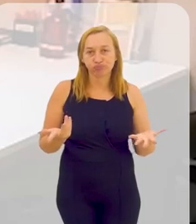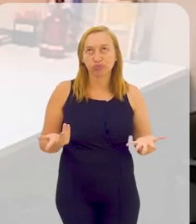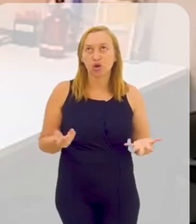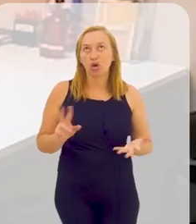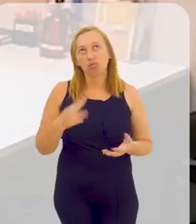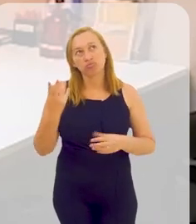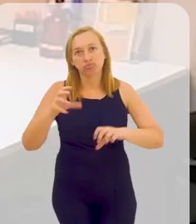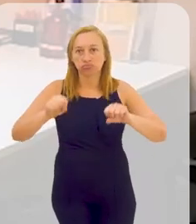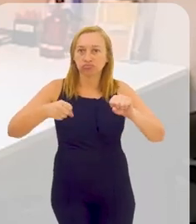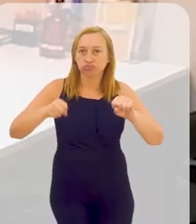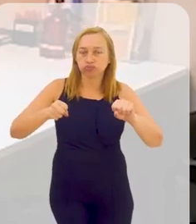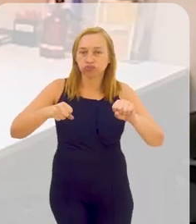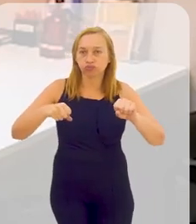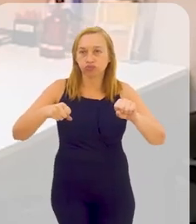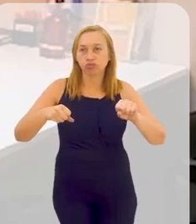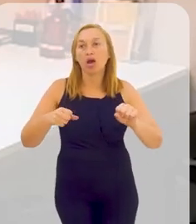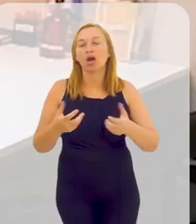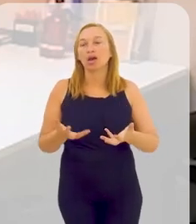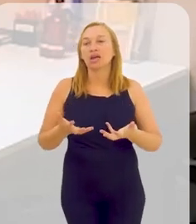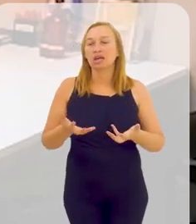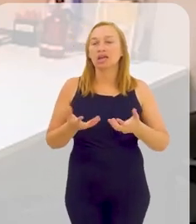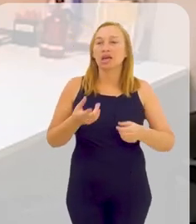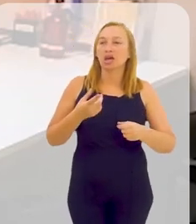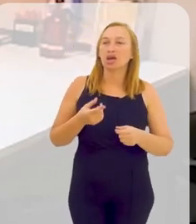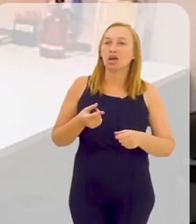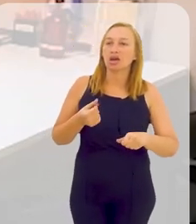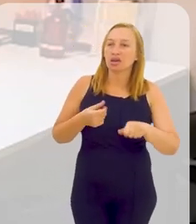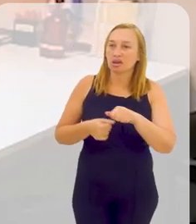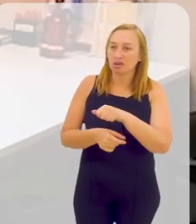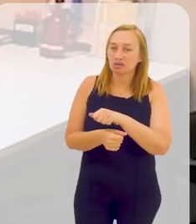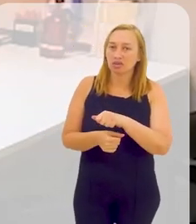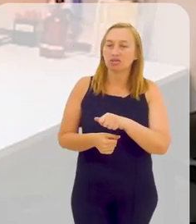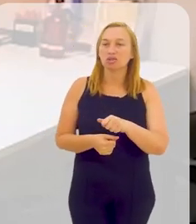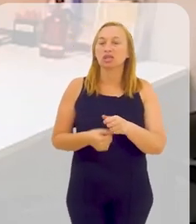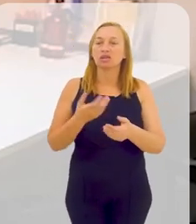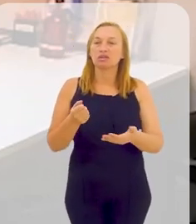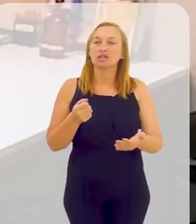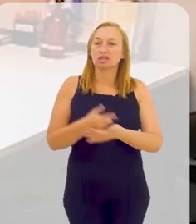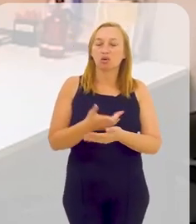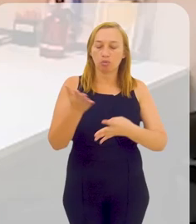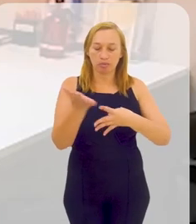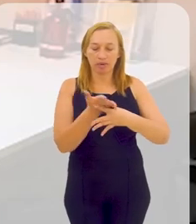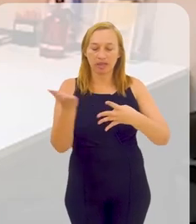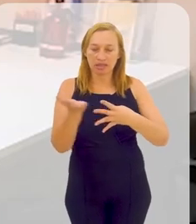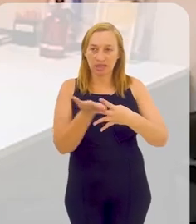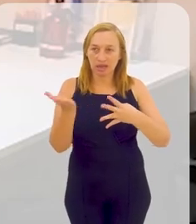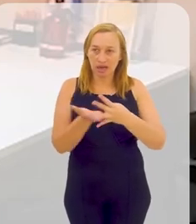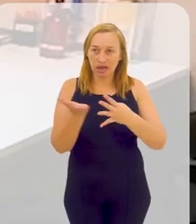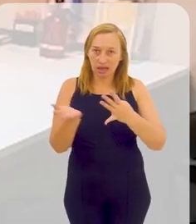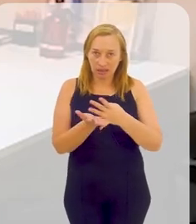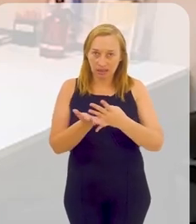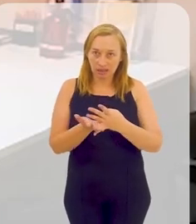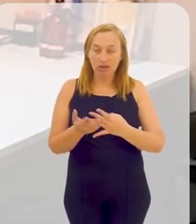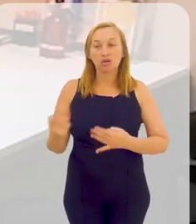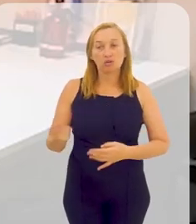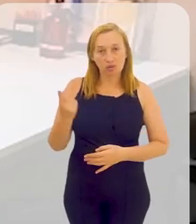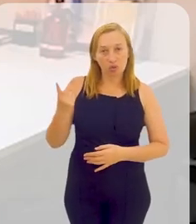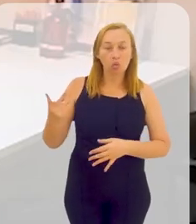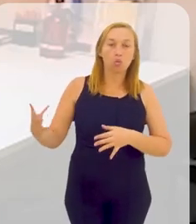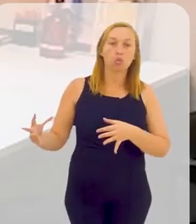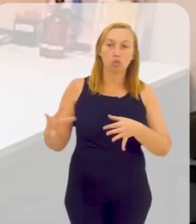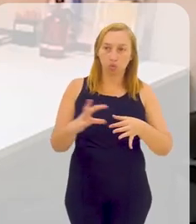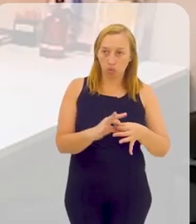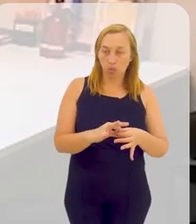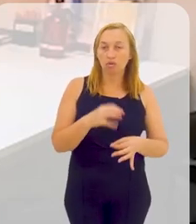um carro uma moto ele busca um financiamento e faz essa compra parcelada porque ele é um bem de valor